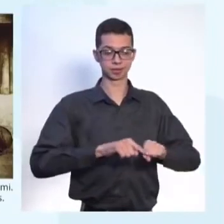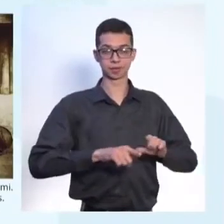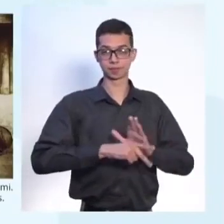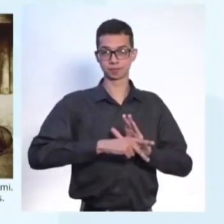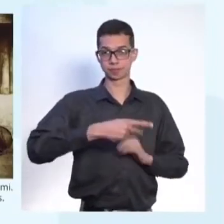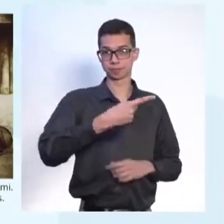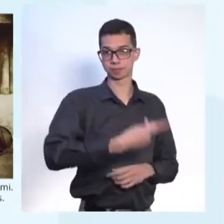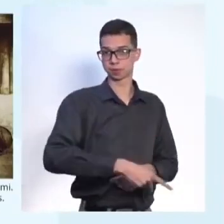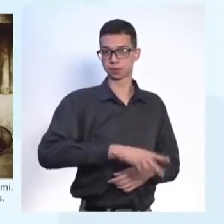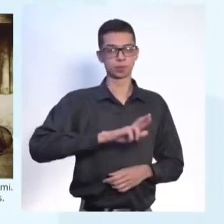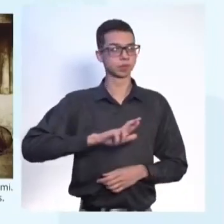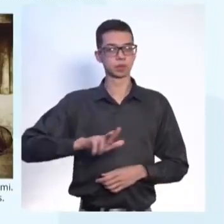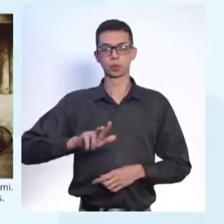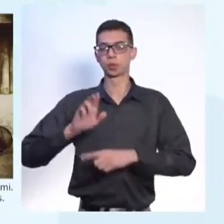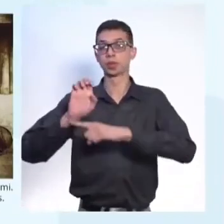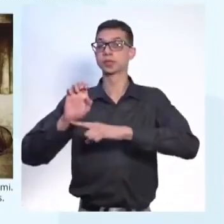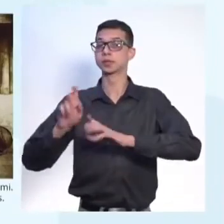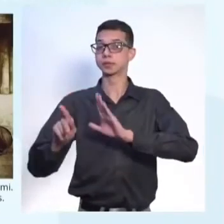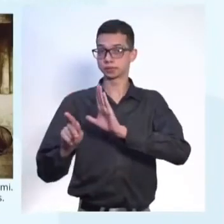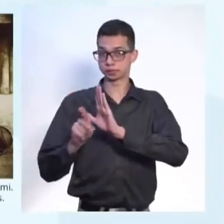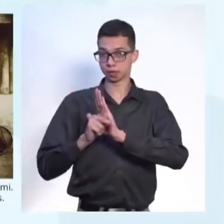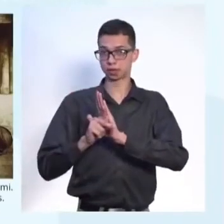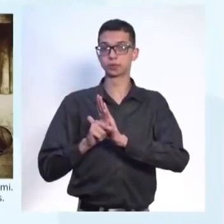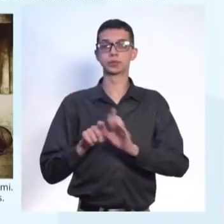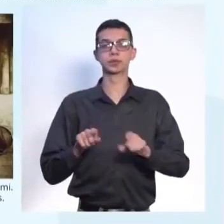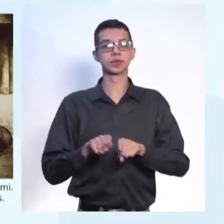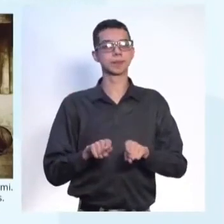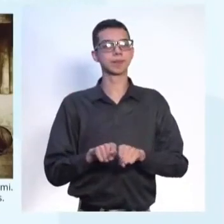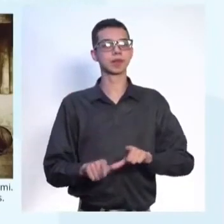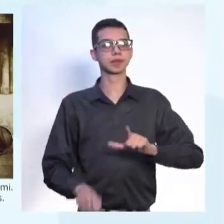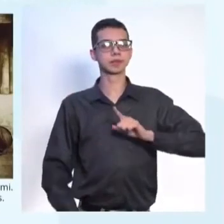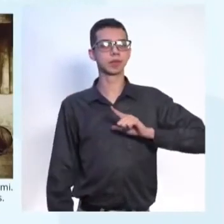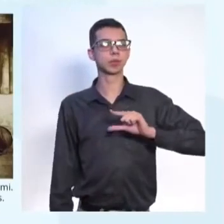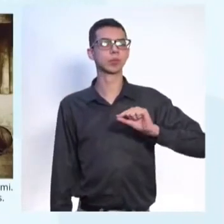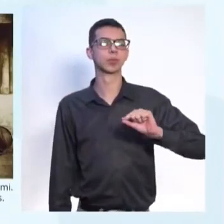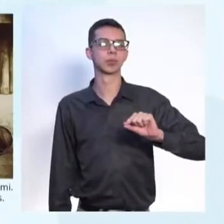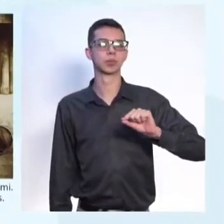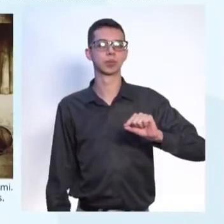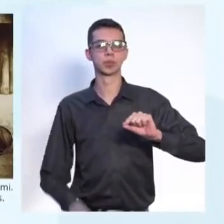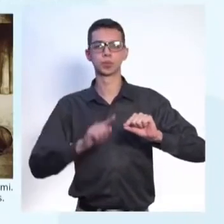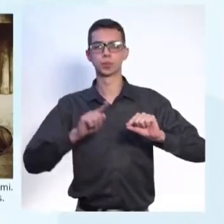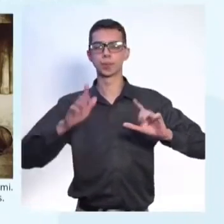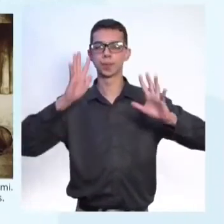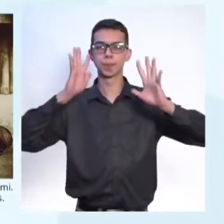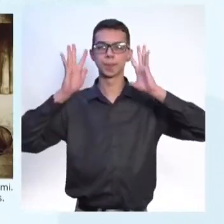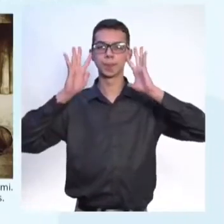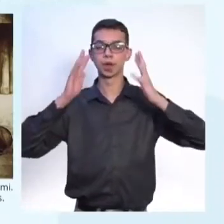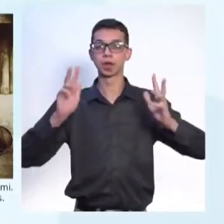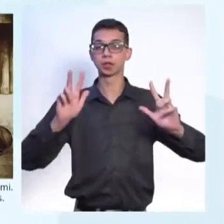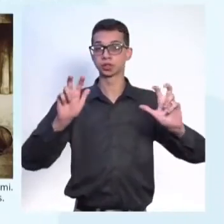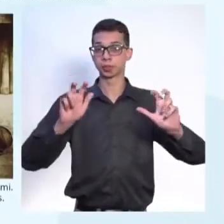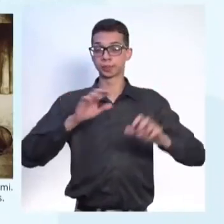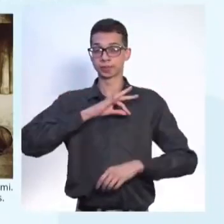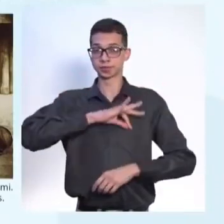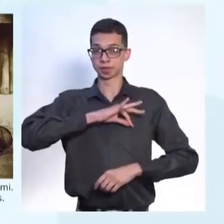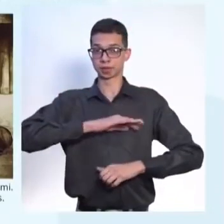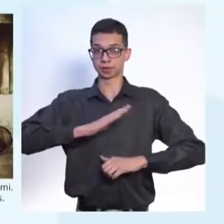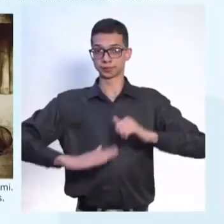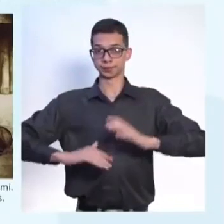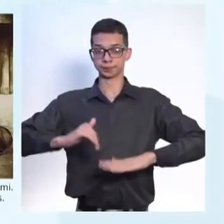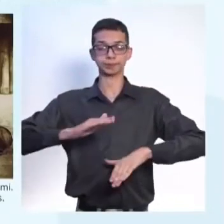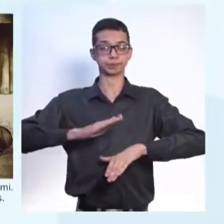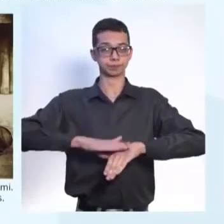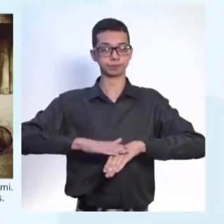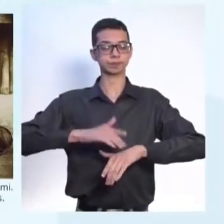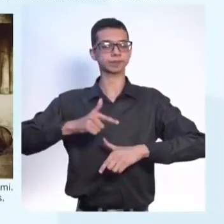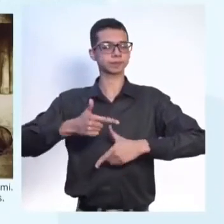ao Estado. E também nós vamos ter aí a ideia de uma composição de mão de obra assalariada,